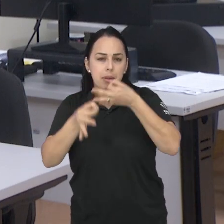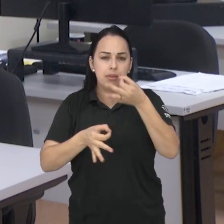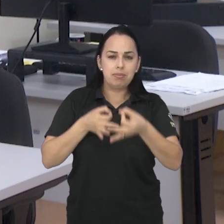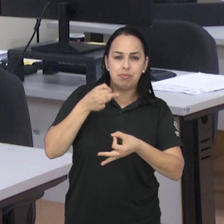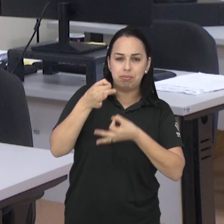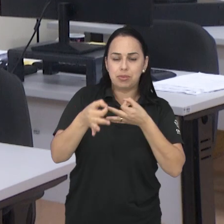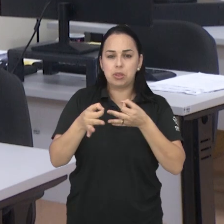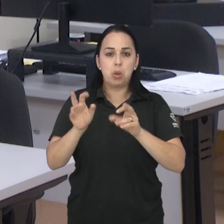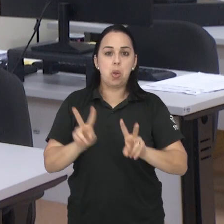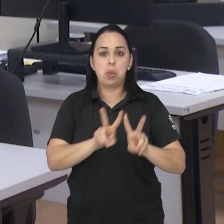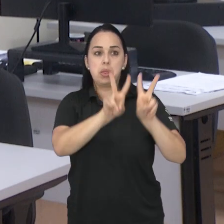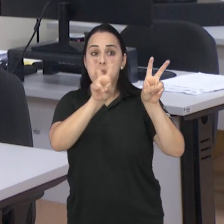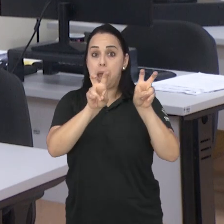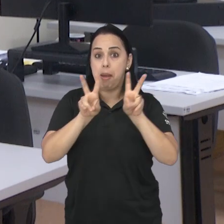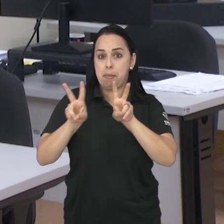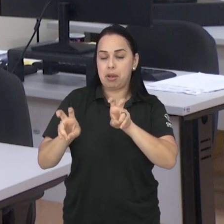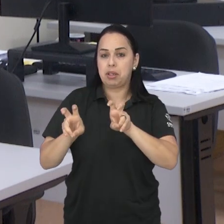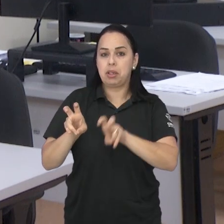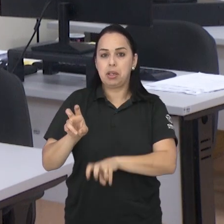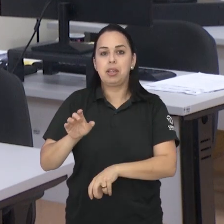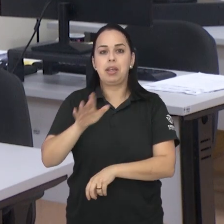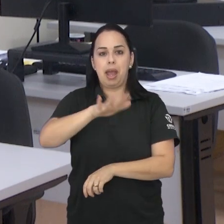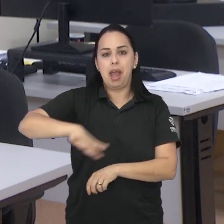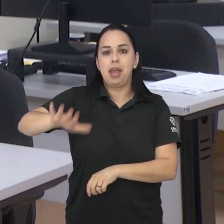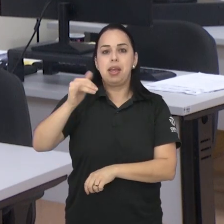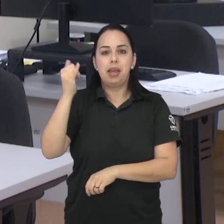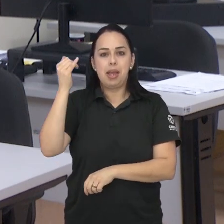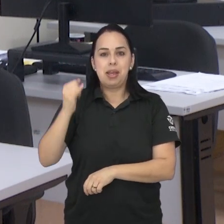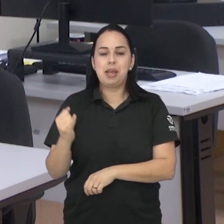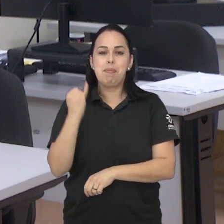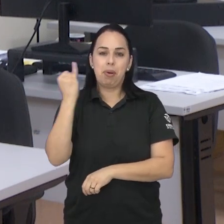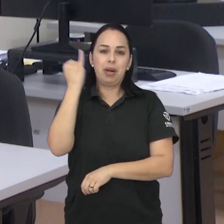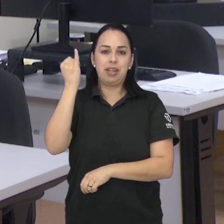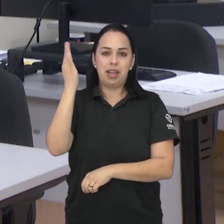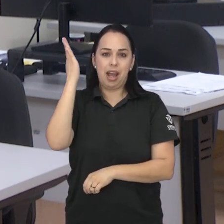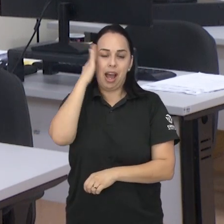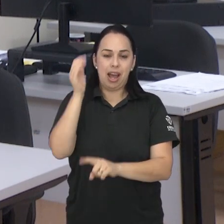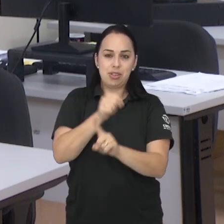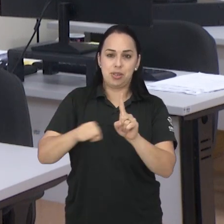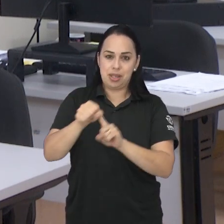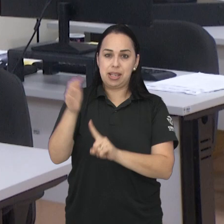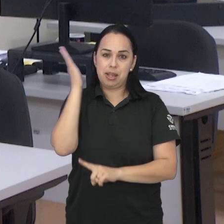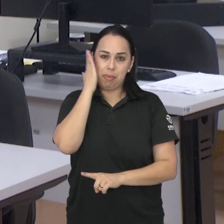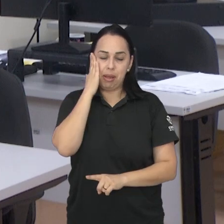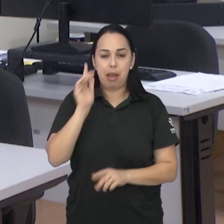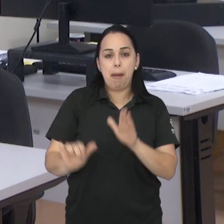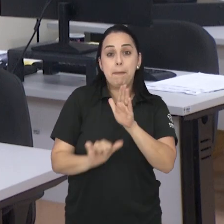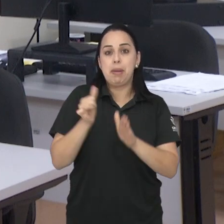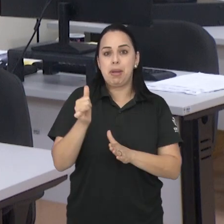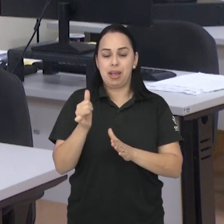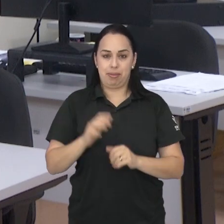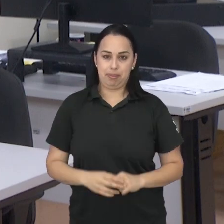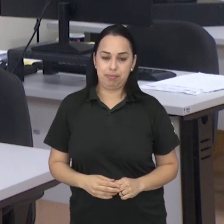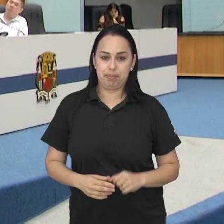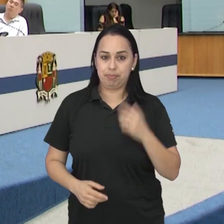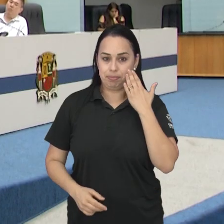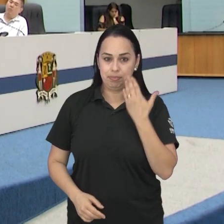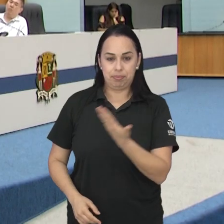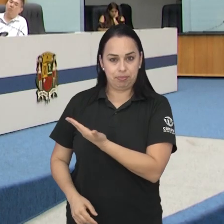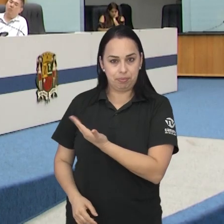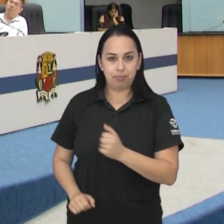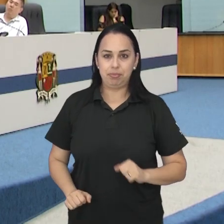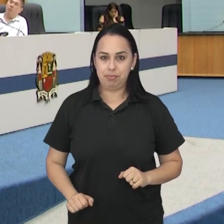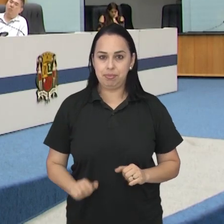tribuna do plenário para falar sobre os assuntos de interesse público. E agora a gente confere como foi a primeira sessão do ano.